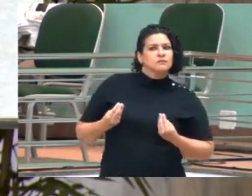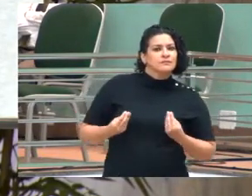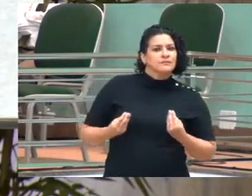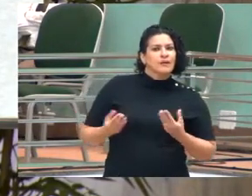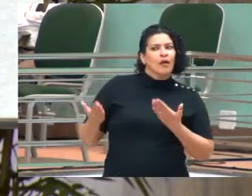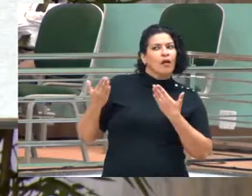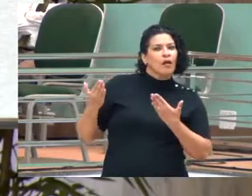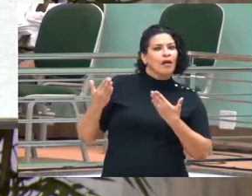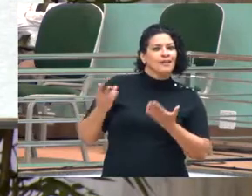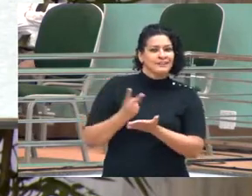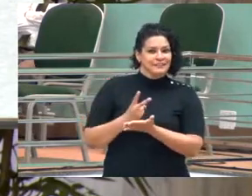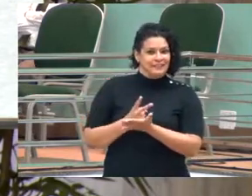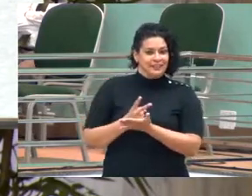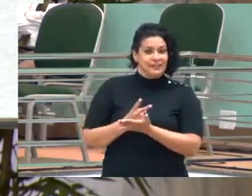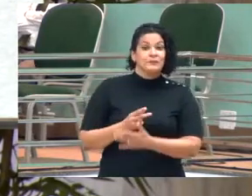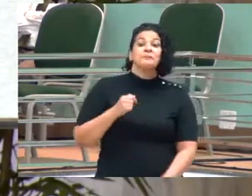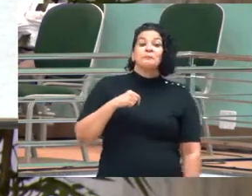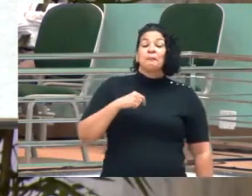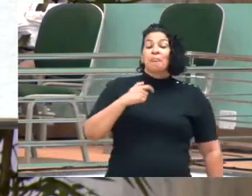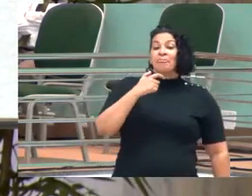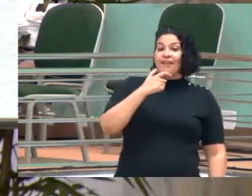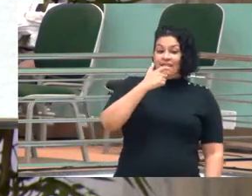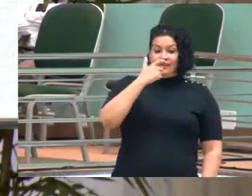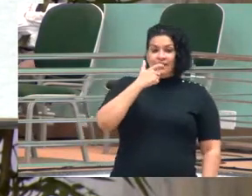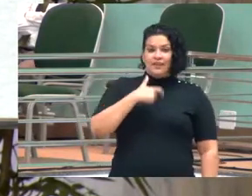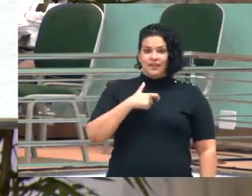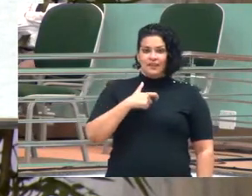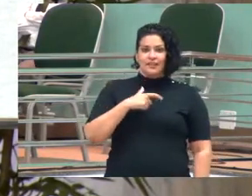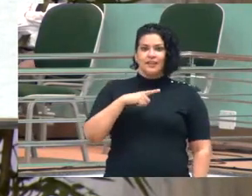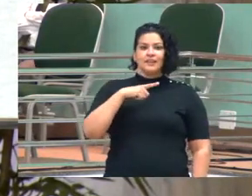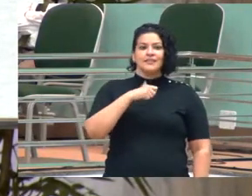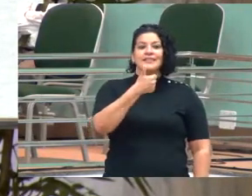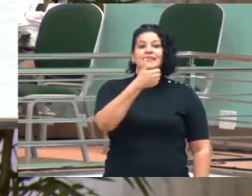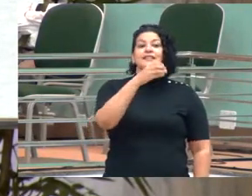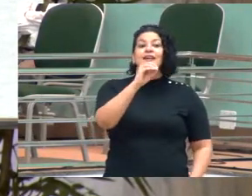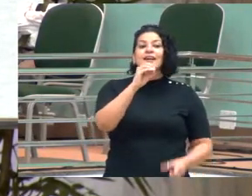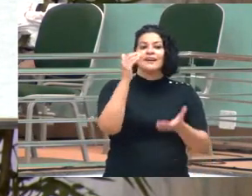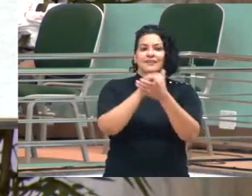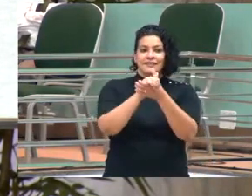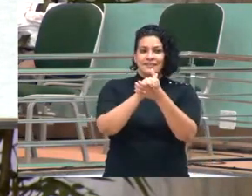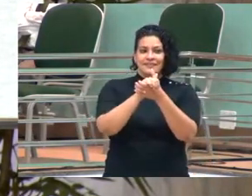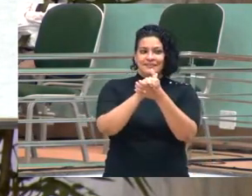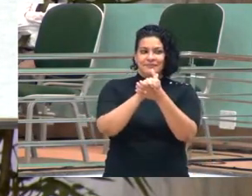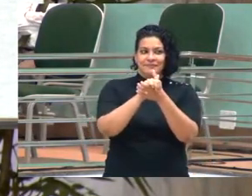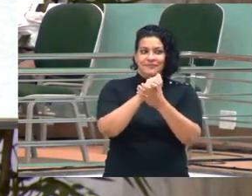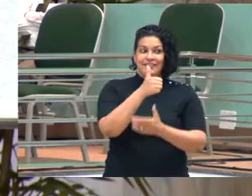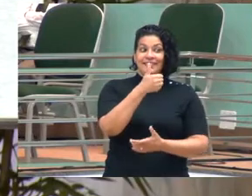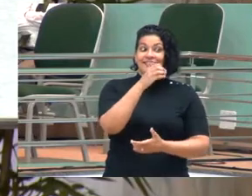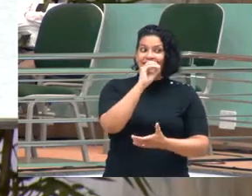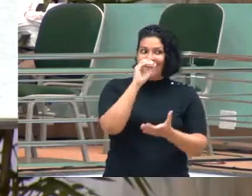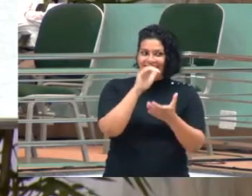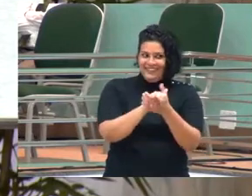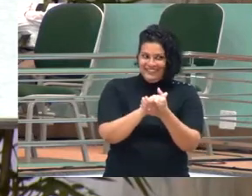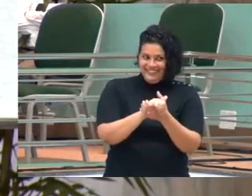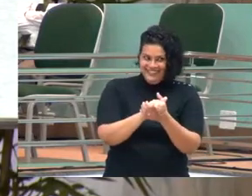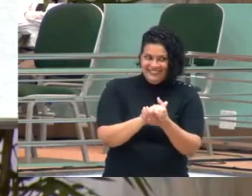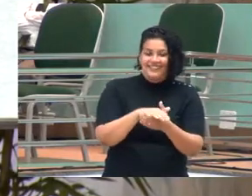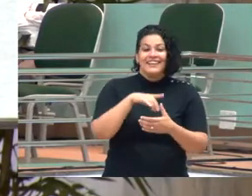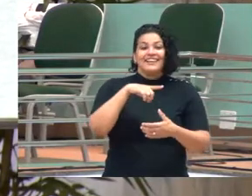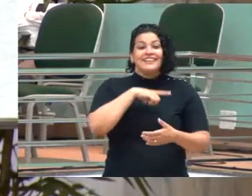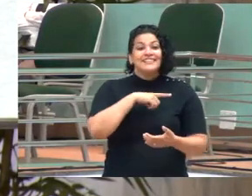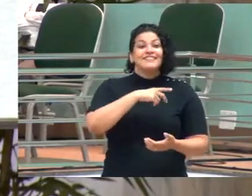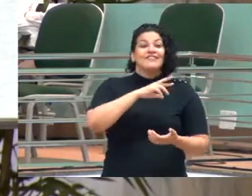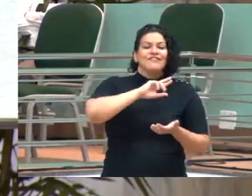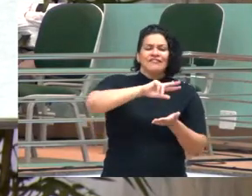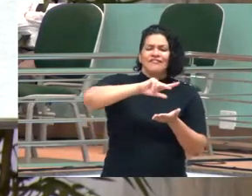A maioria deles ele colocou o nome de Herodes. Mas ele tinha uma esposa chamada Mariana.